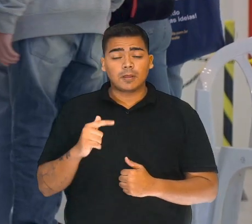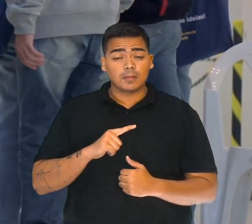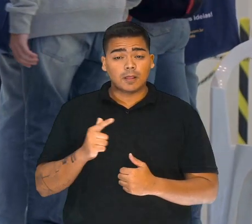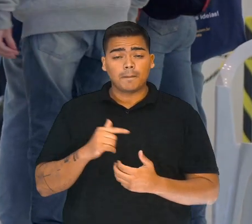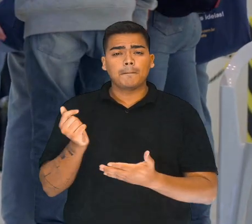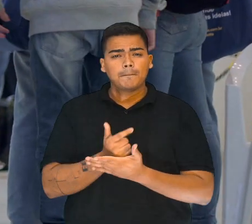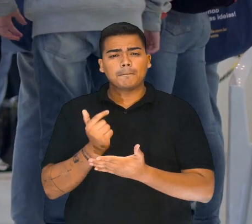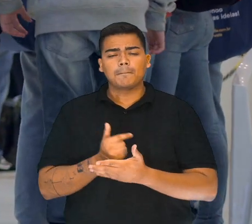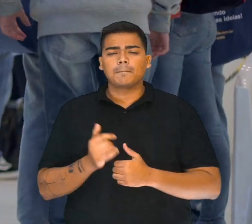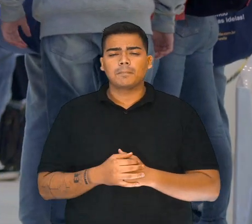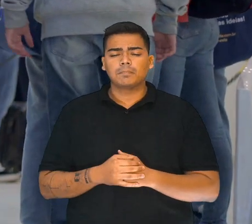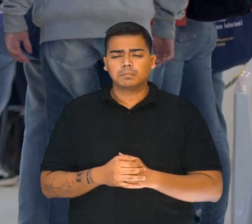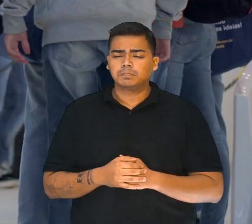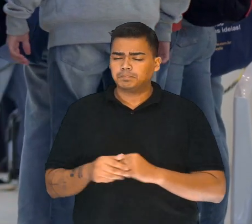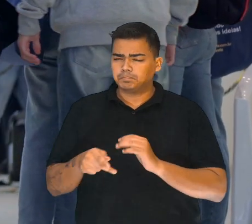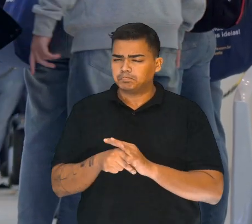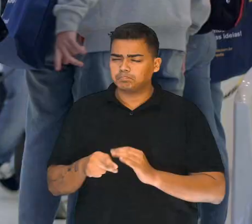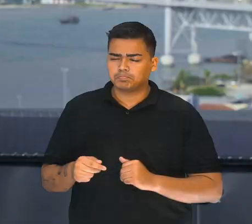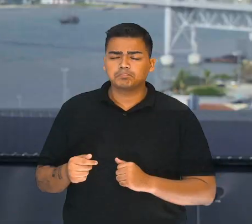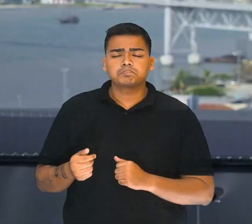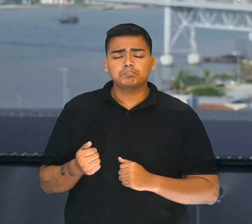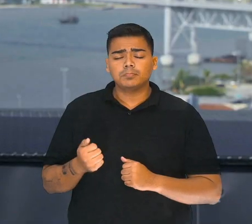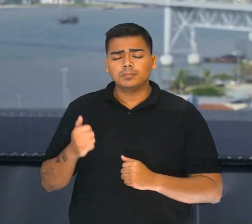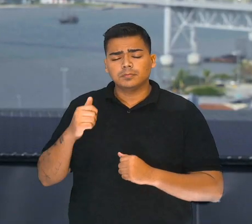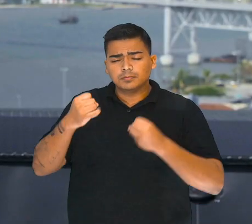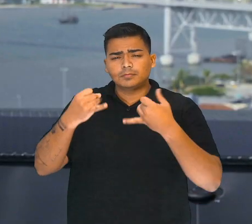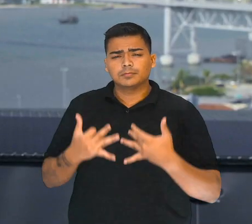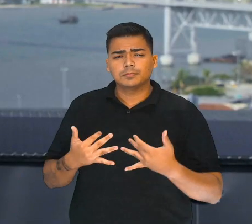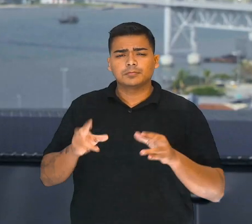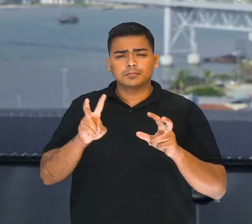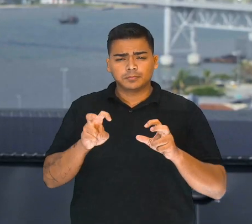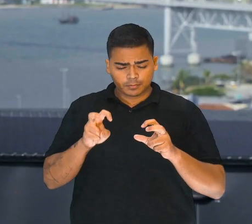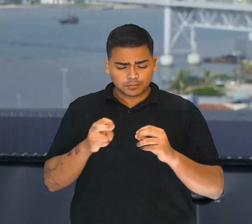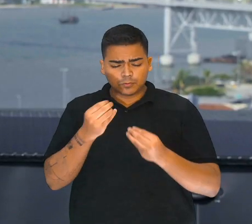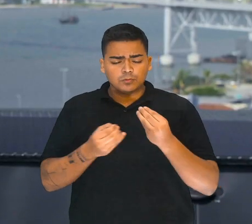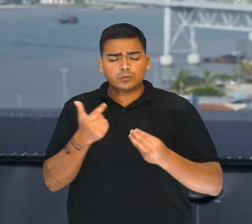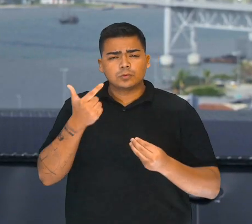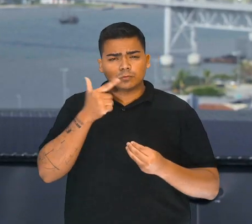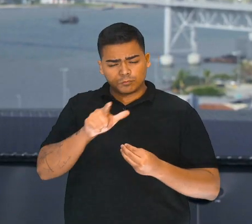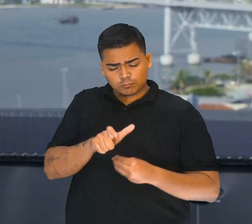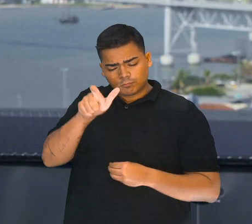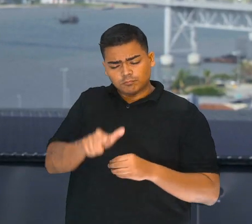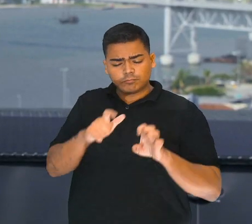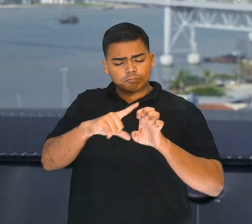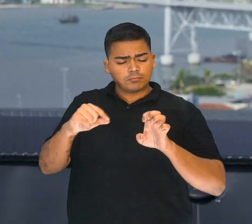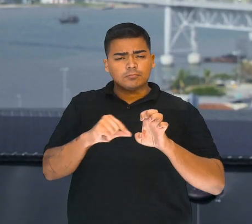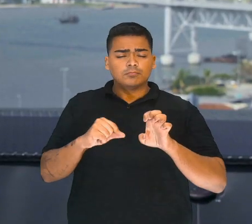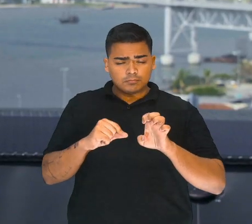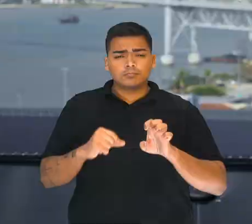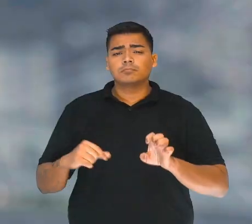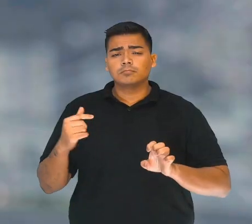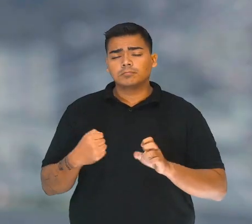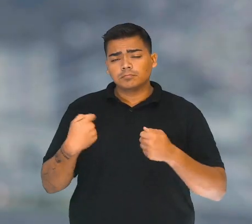Tem um livro chamado Startup Communities, do Brad Feld, que ele fala sobre os pilares para se criar um ecossistema empreendedor. E um